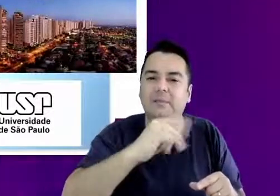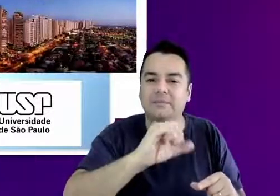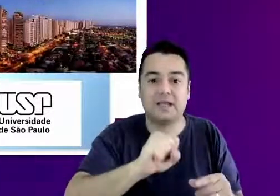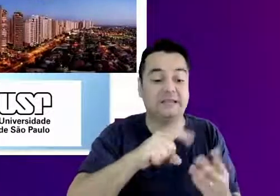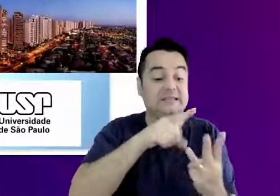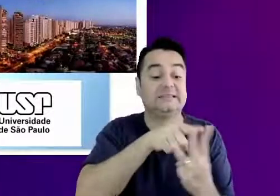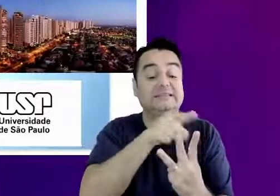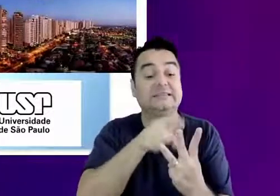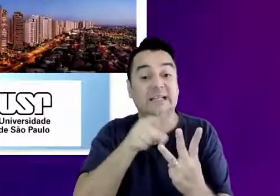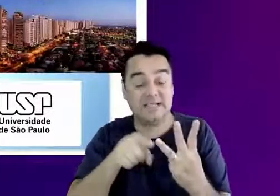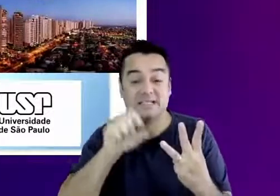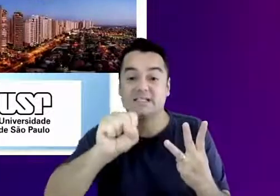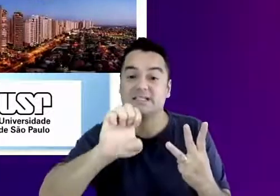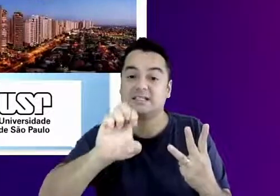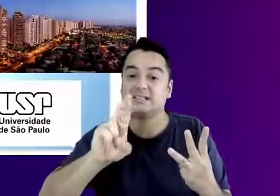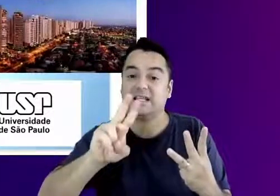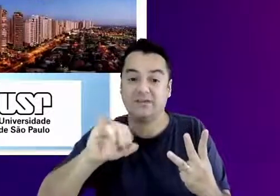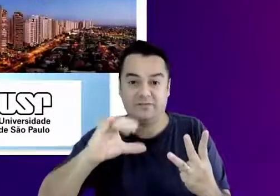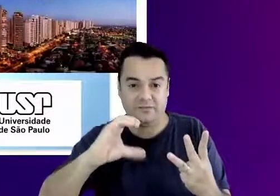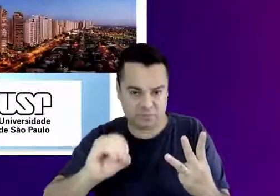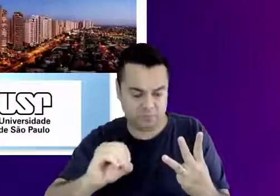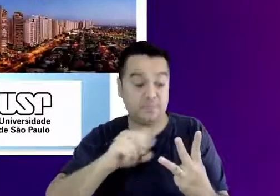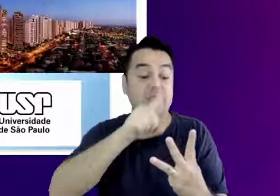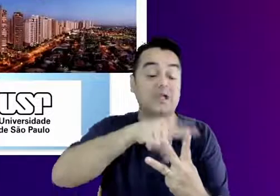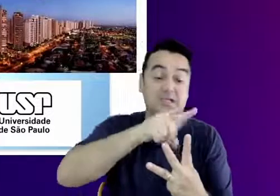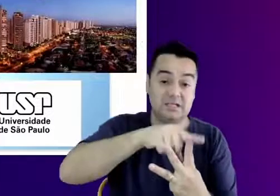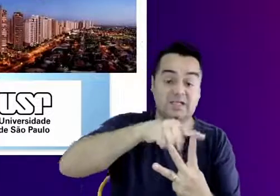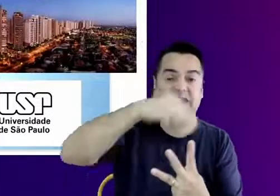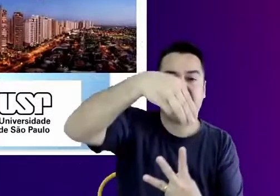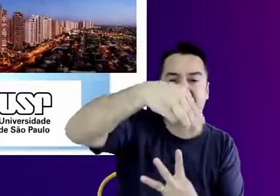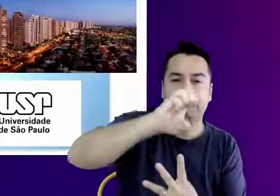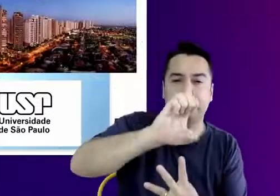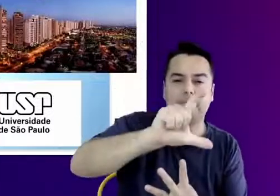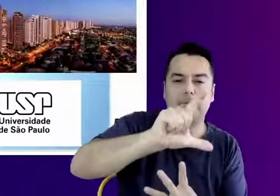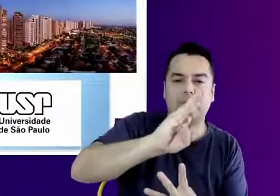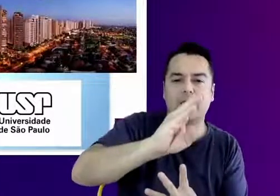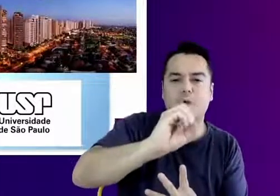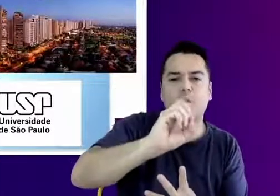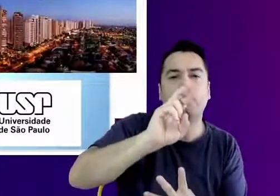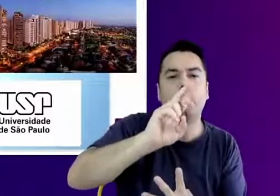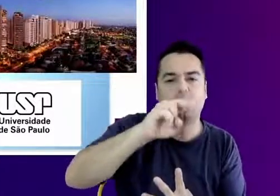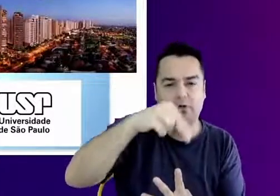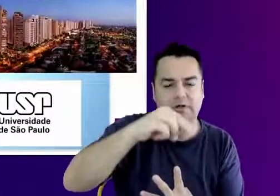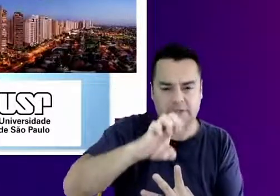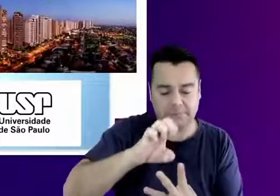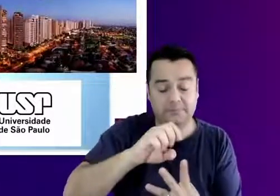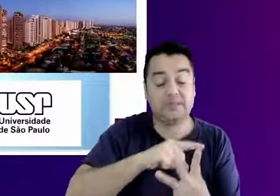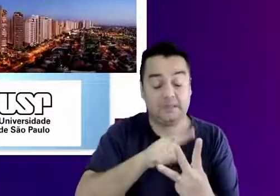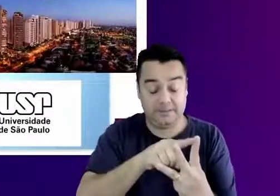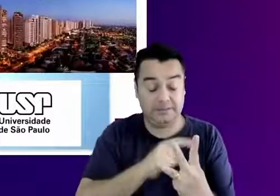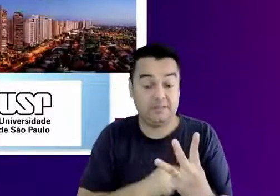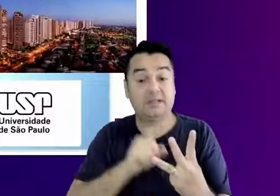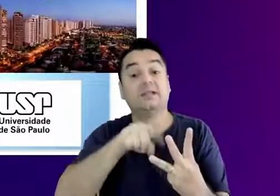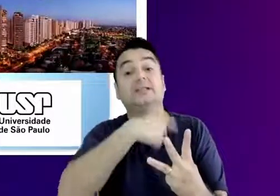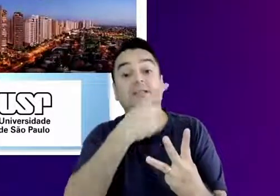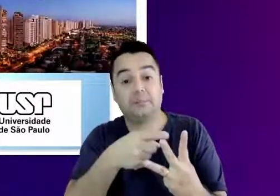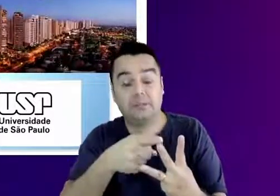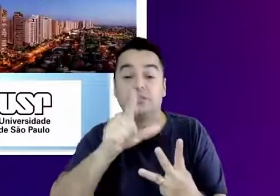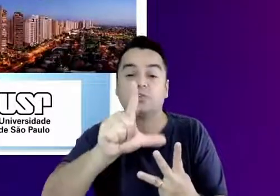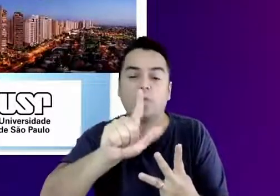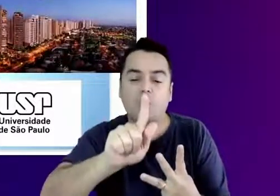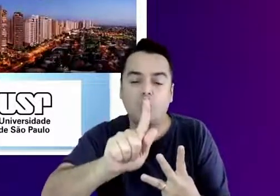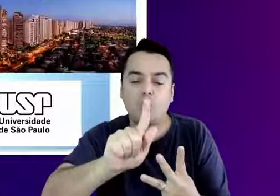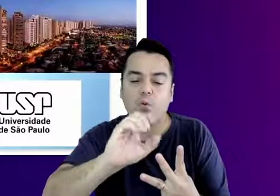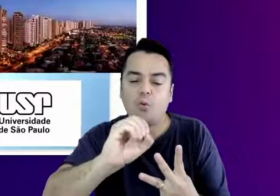de Melbourne, depois, no último ano, no ano passado, aqui em Gold Coast, que